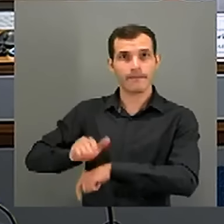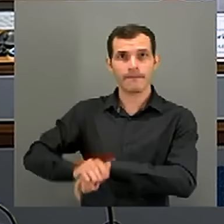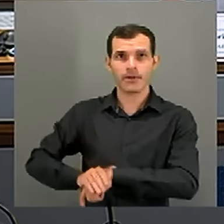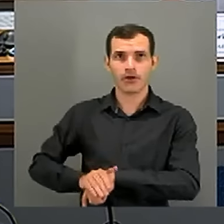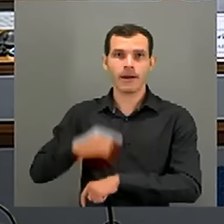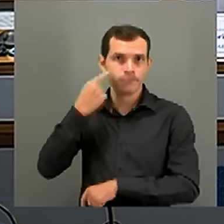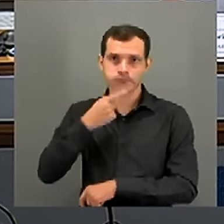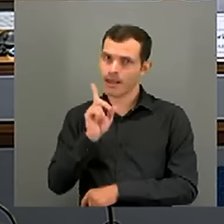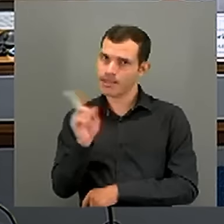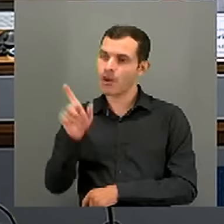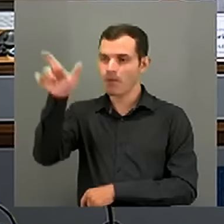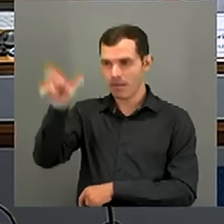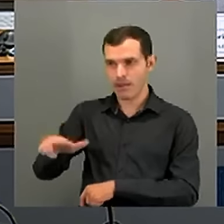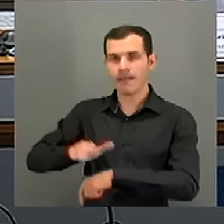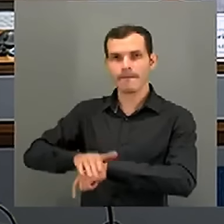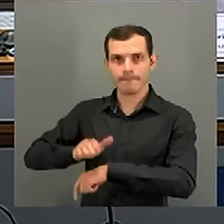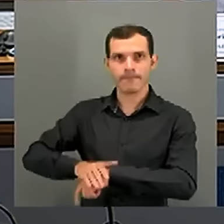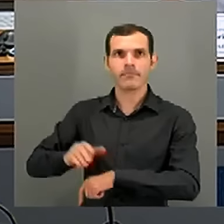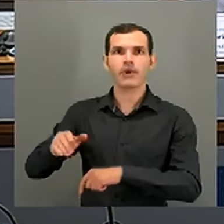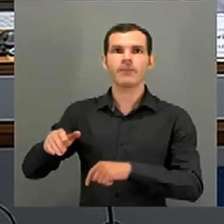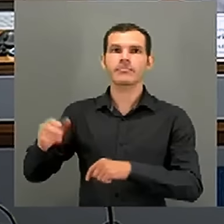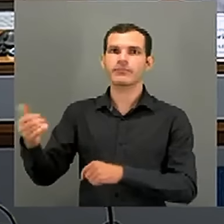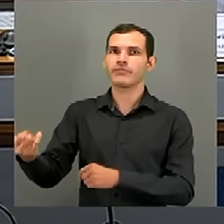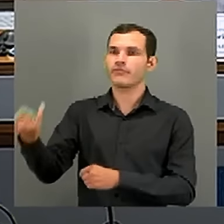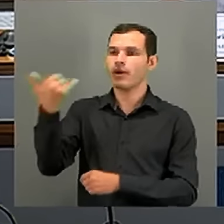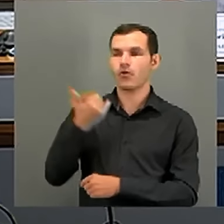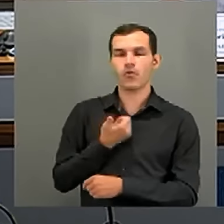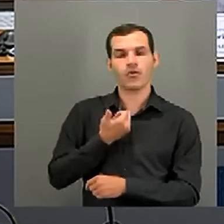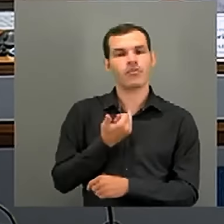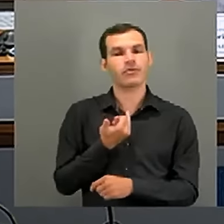o advogado, ele mesmo falou da mesa, não, eu não vou